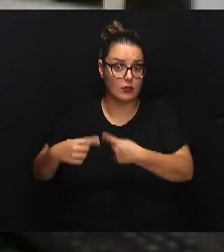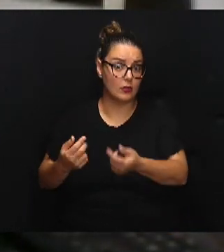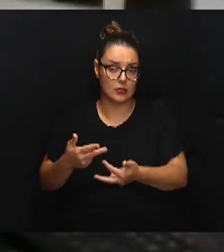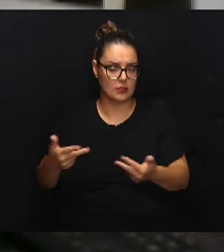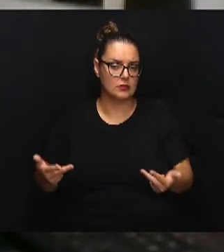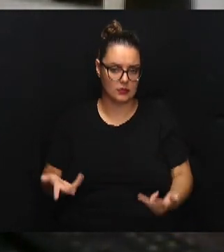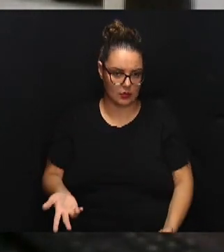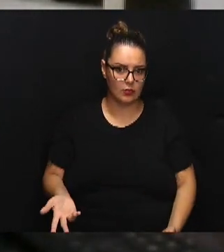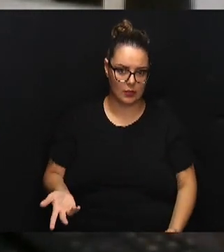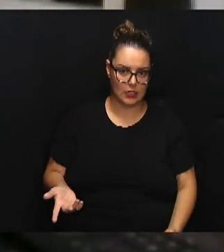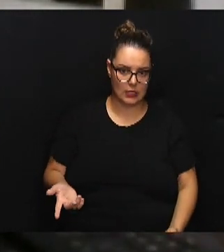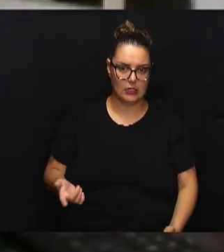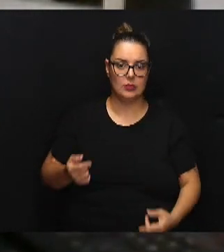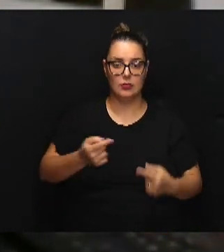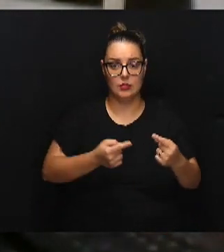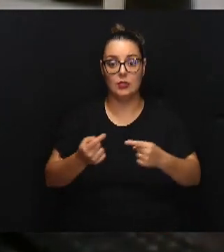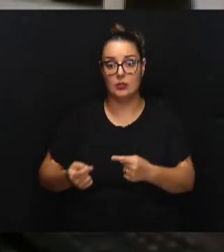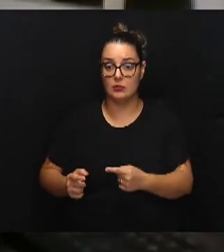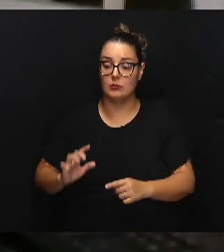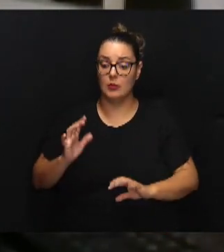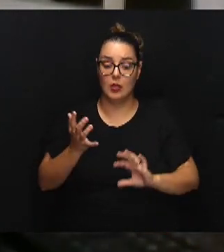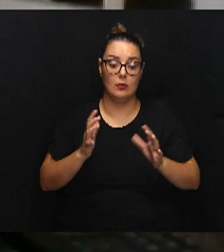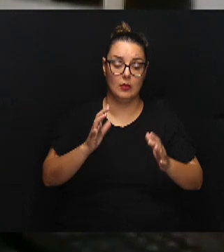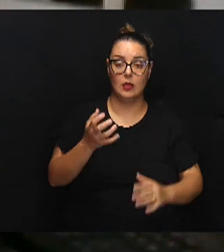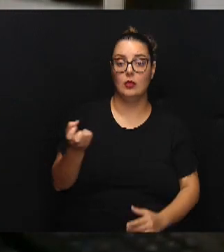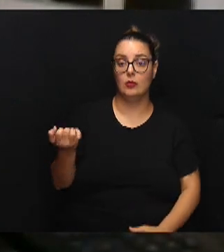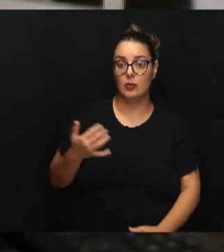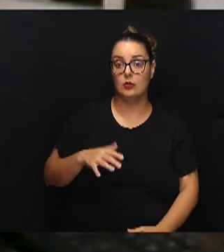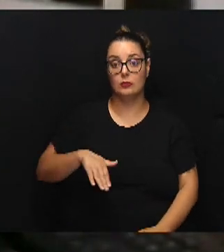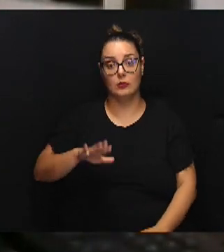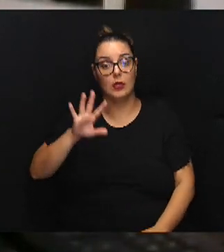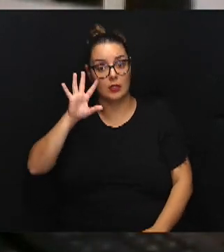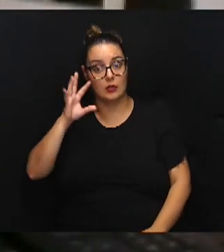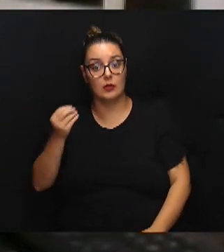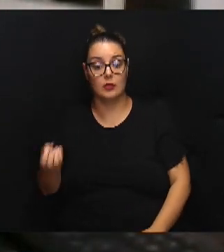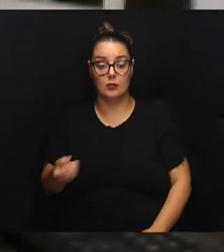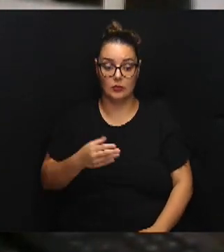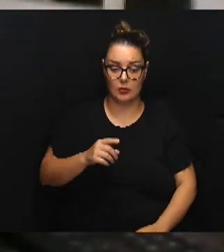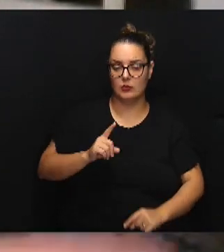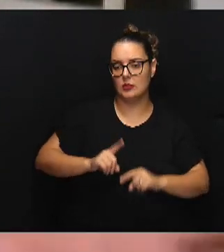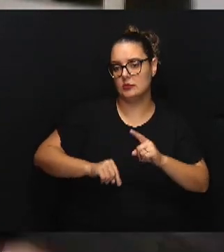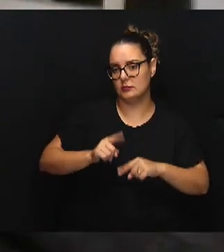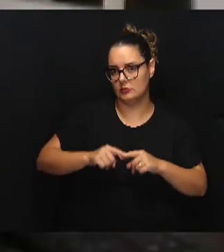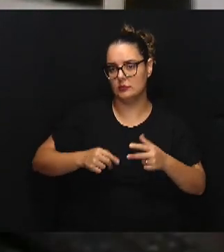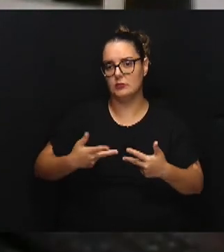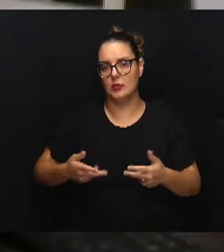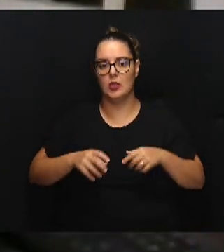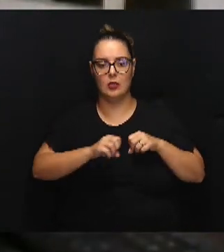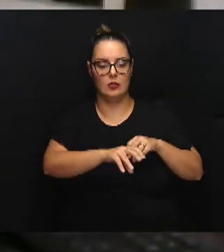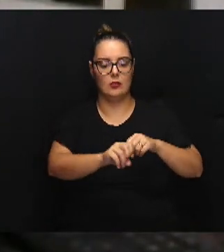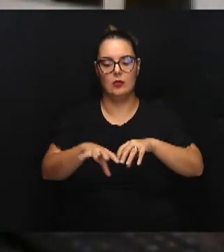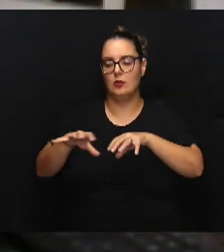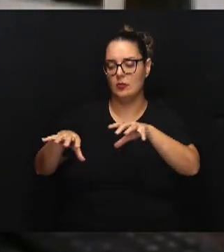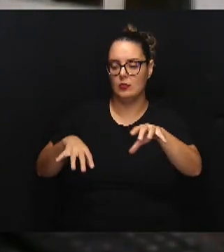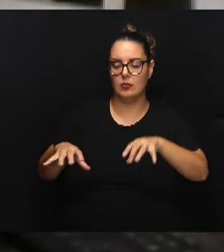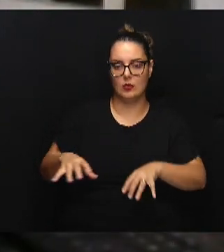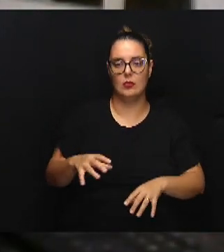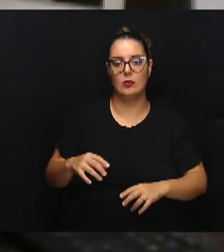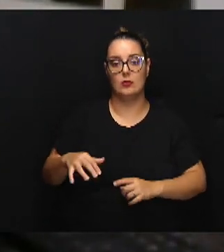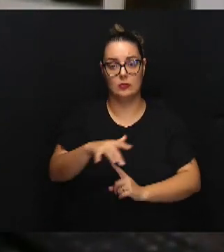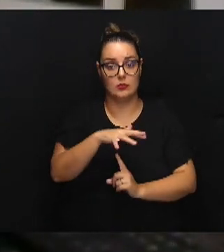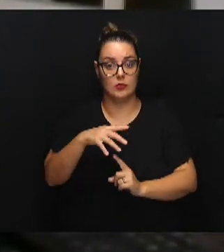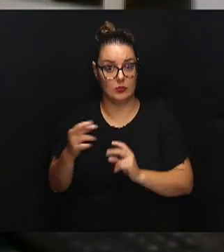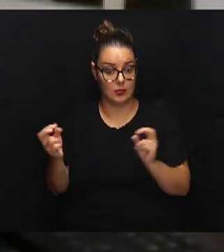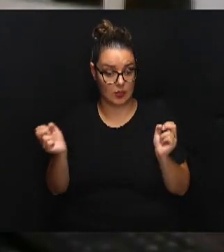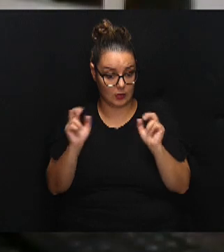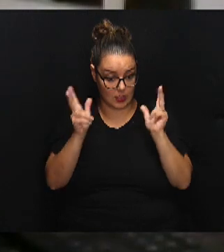Então, a gente tem que, cada vez aparece, quanto mais conhecimento, aparecem novas substâncias, né? E a gente vai educando os órgãos ambientais para ficarem atentos a isso.